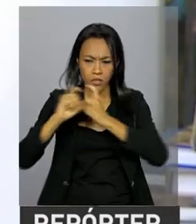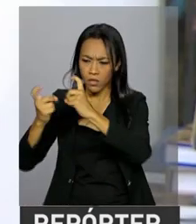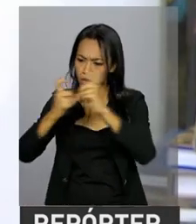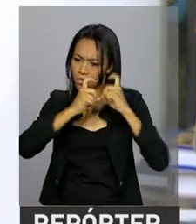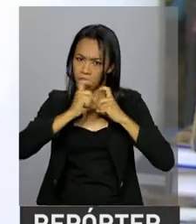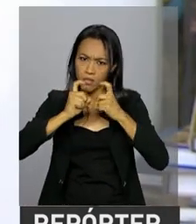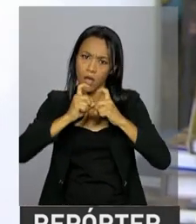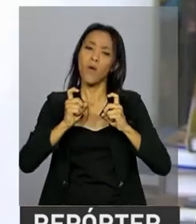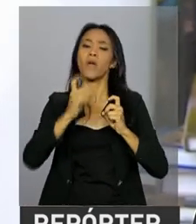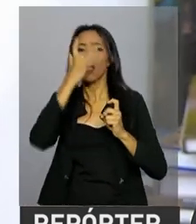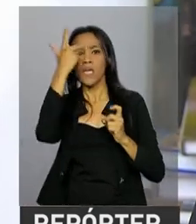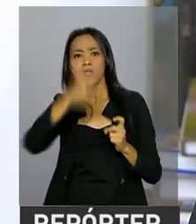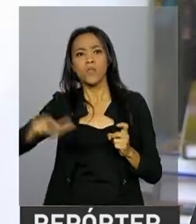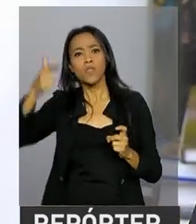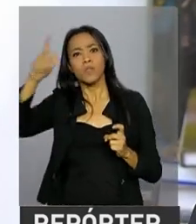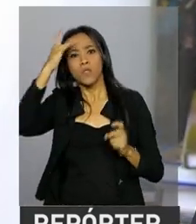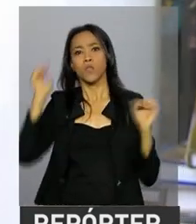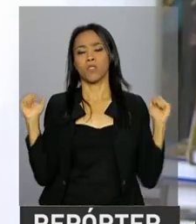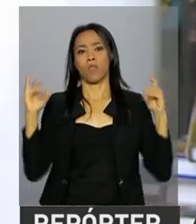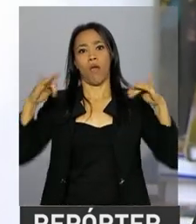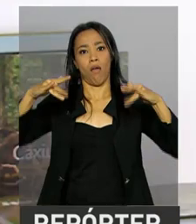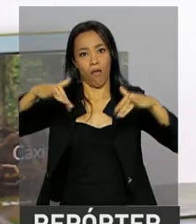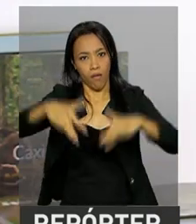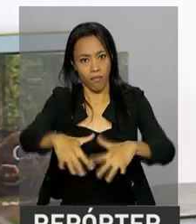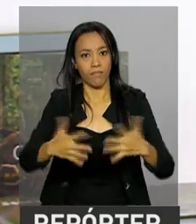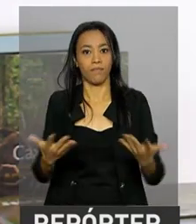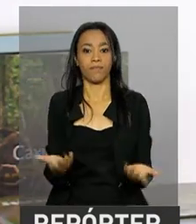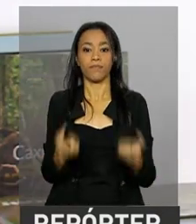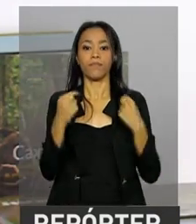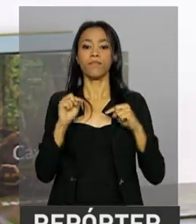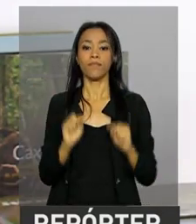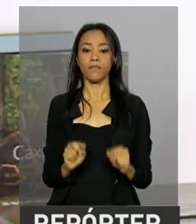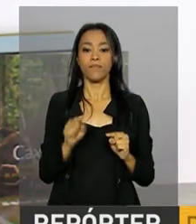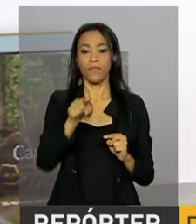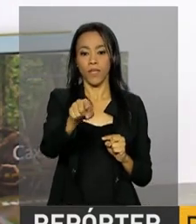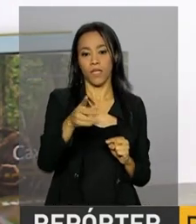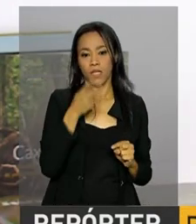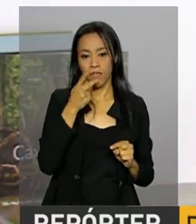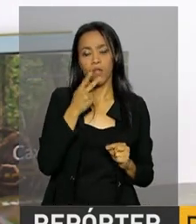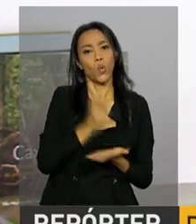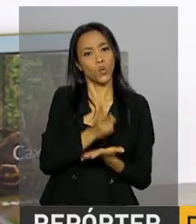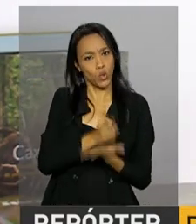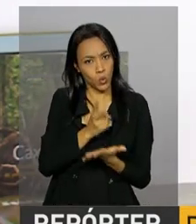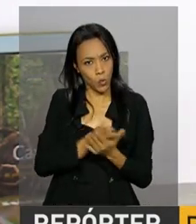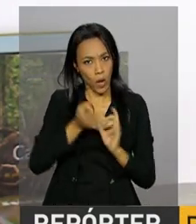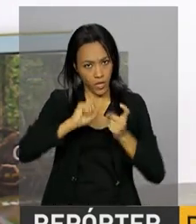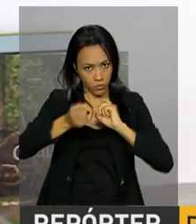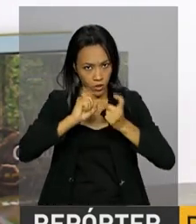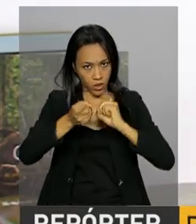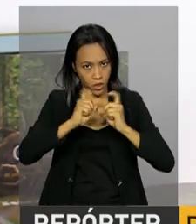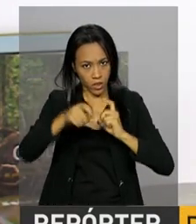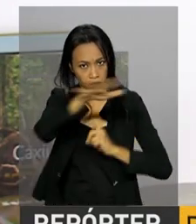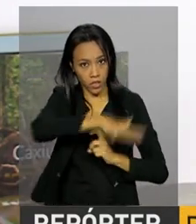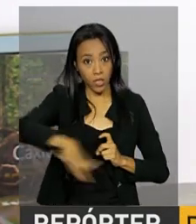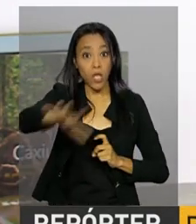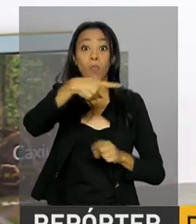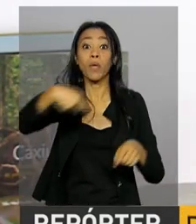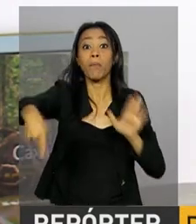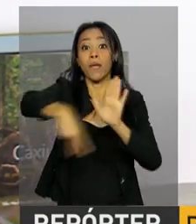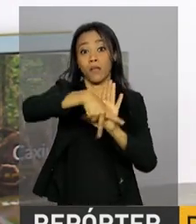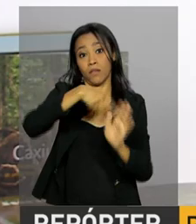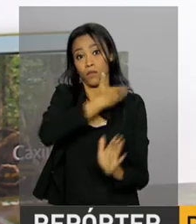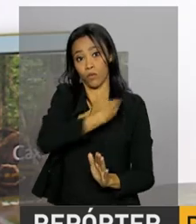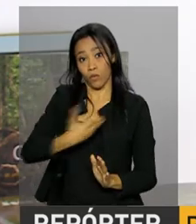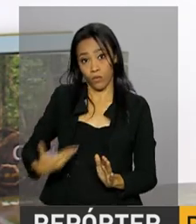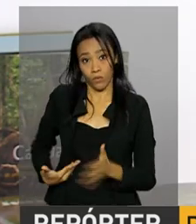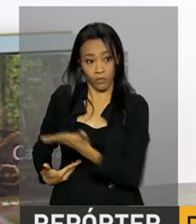visitantes para as unidades de conservação federais. O ICMBio continua o gestor do parque, até porque é uma área pública, não vai deixar de ser